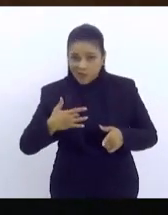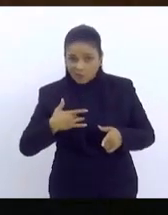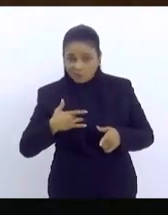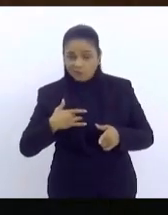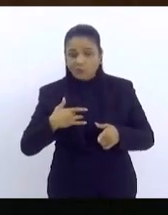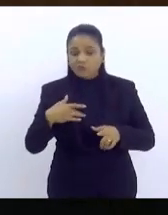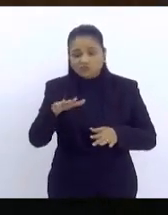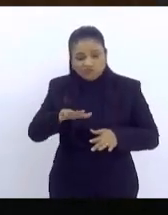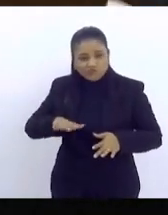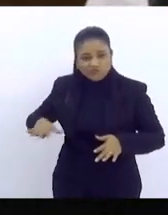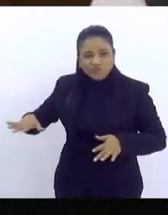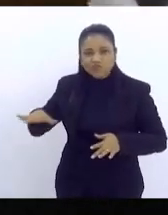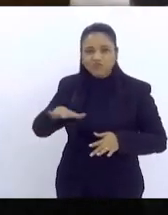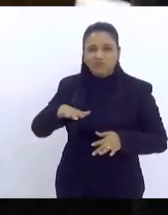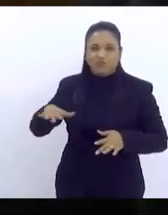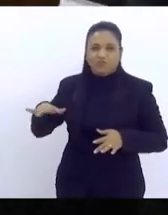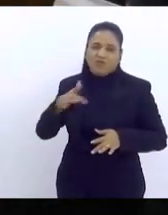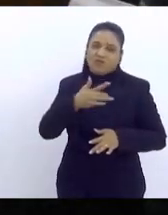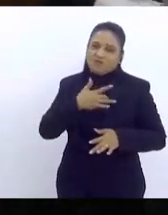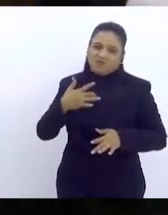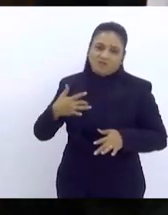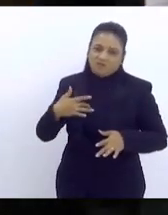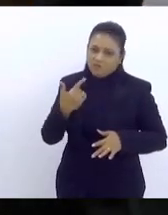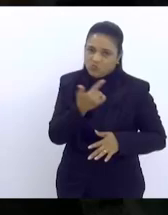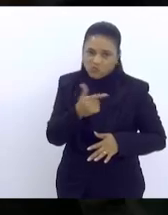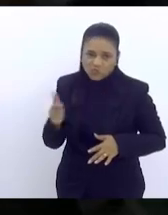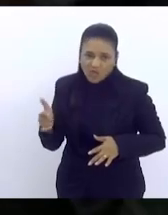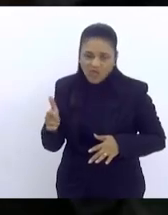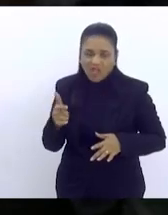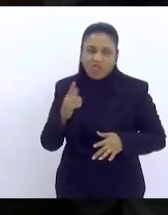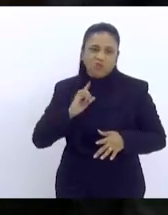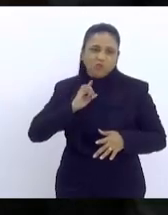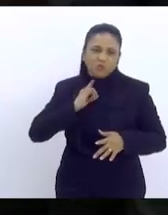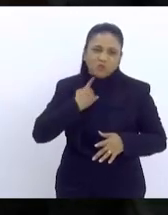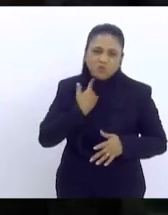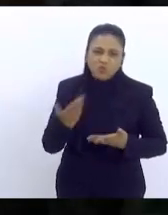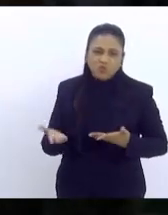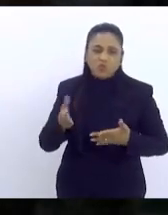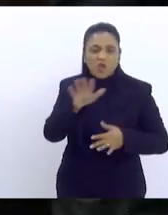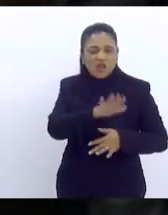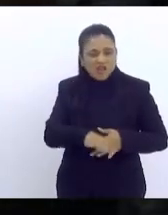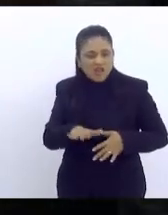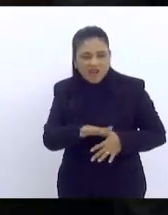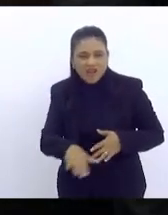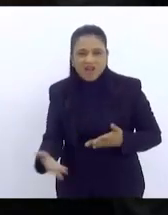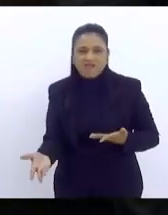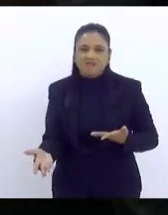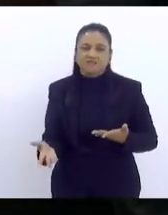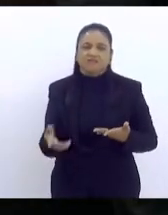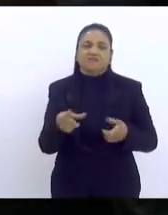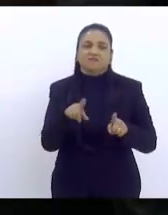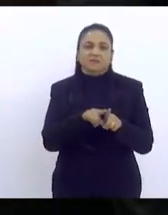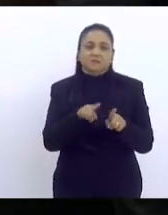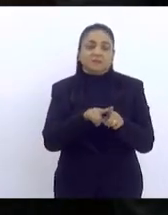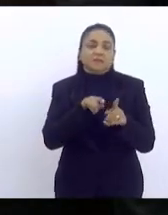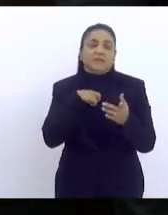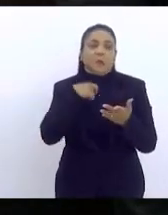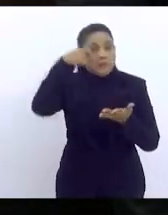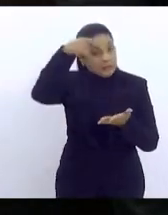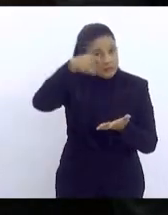insalubres que aquelas pessoas inclusive crianças estão submetidas há uma decisão